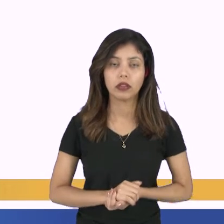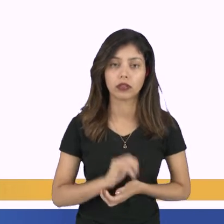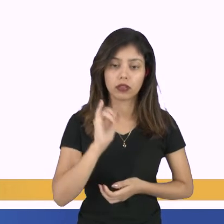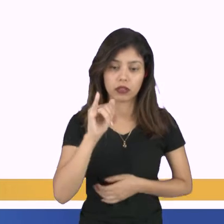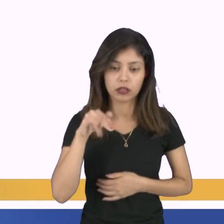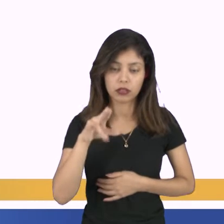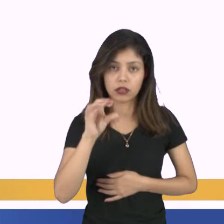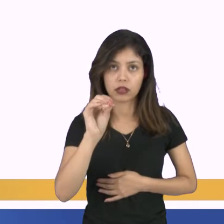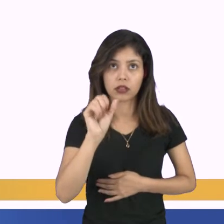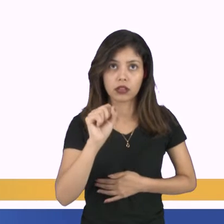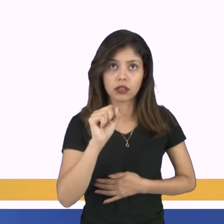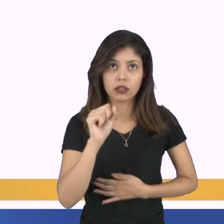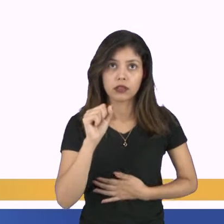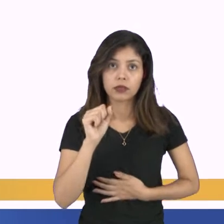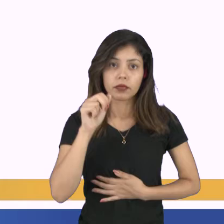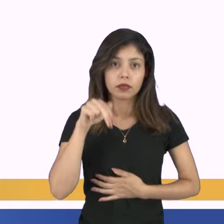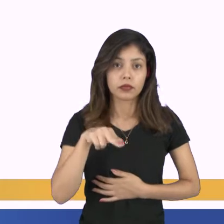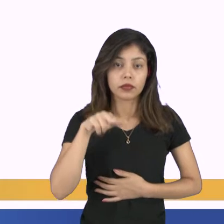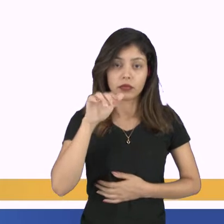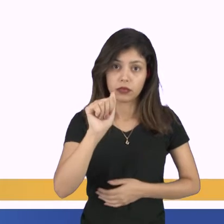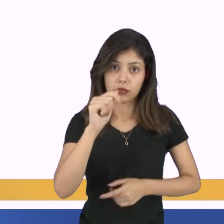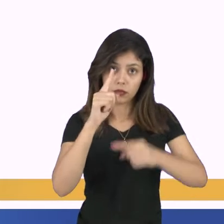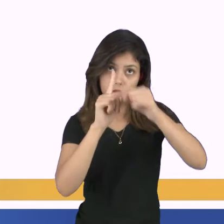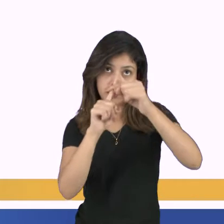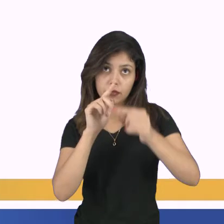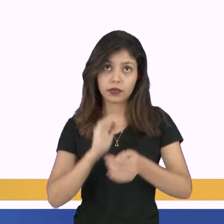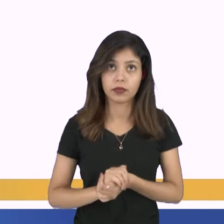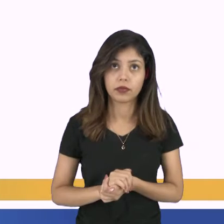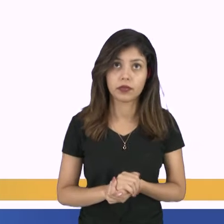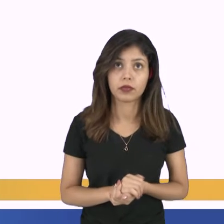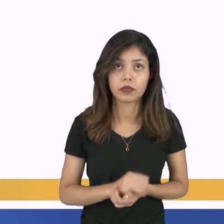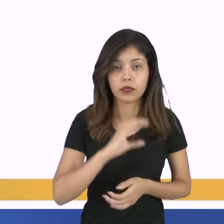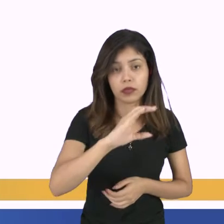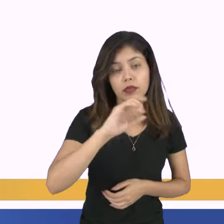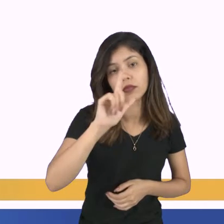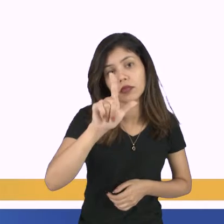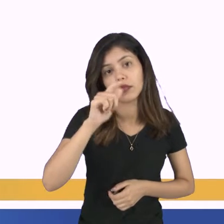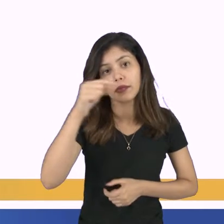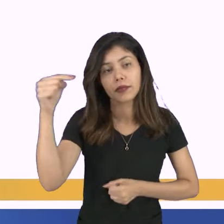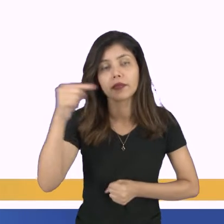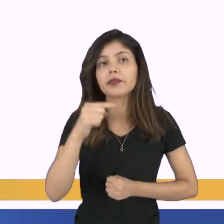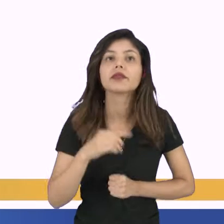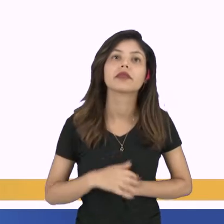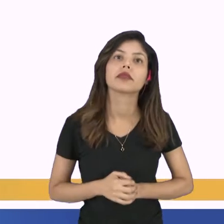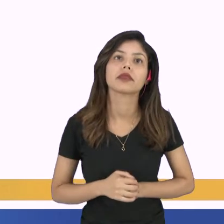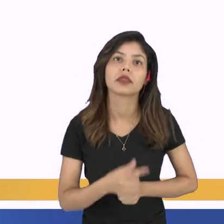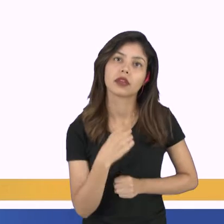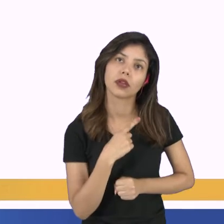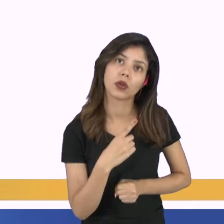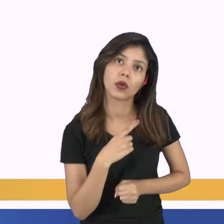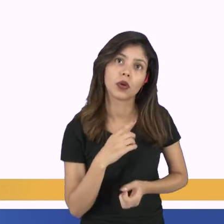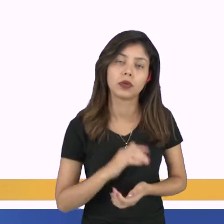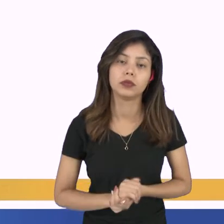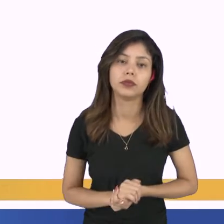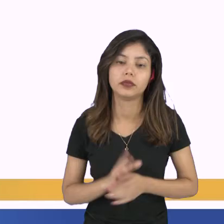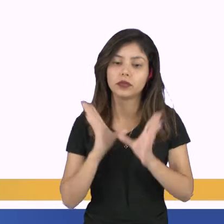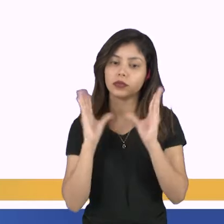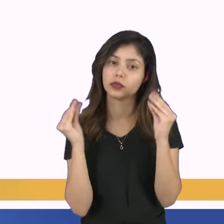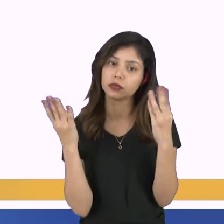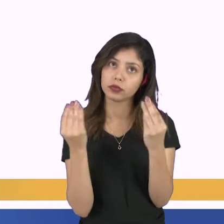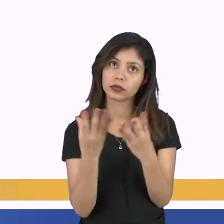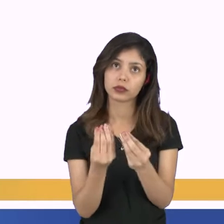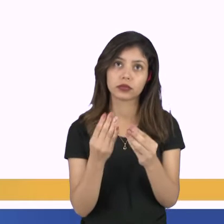íons, o cátion Na+, e o ânion Cl-. E aí nós temos aqui a formação da